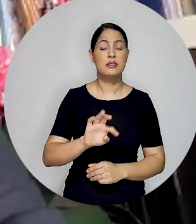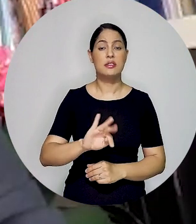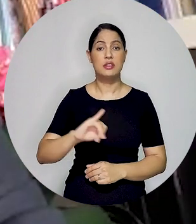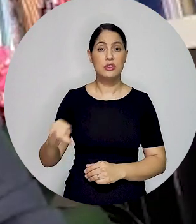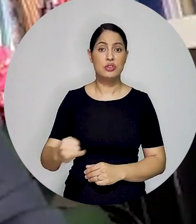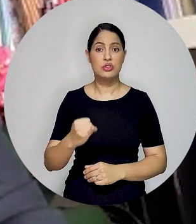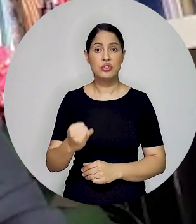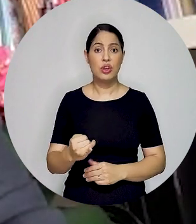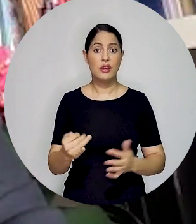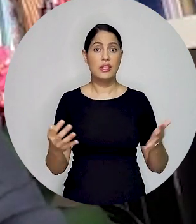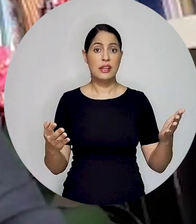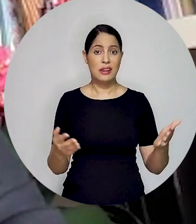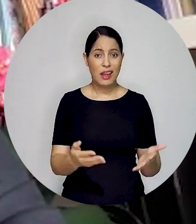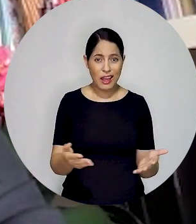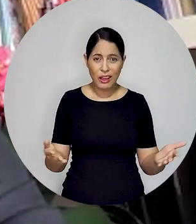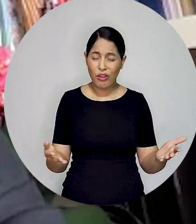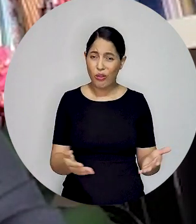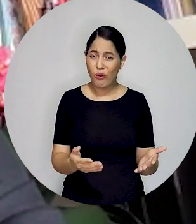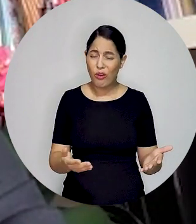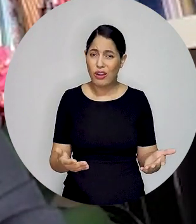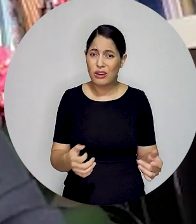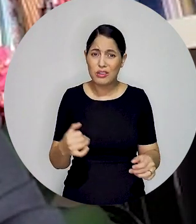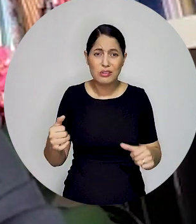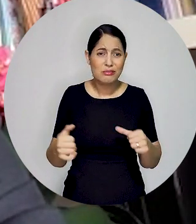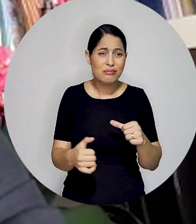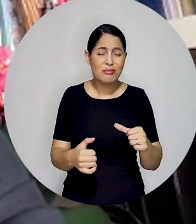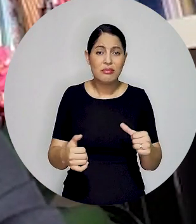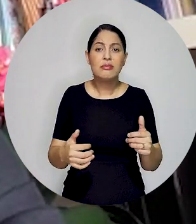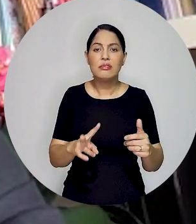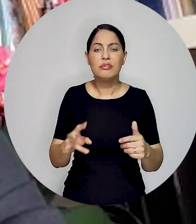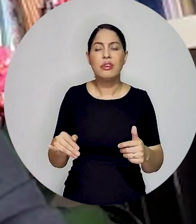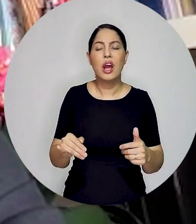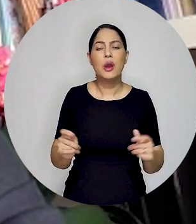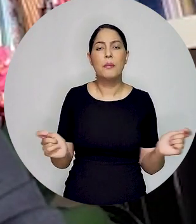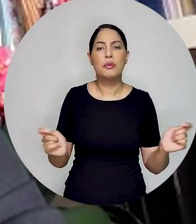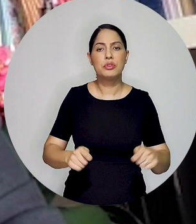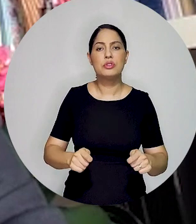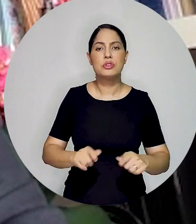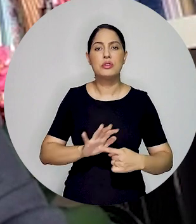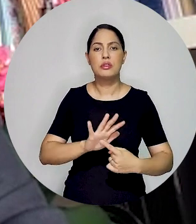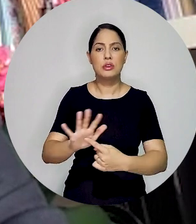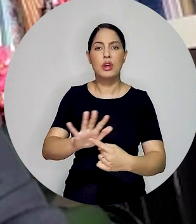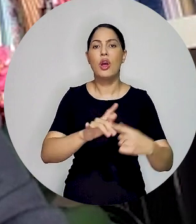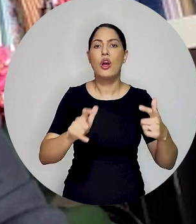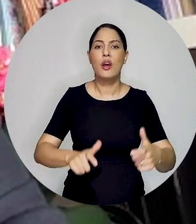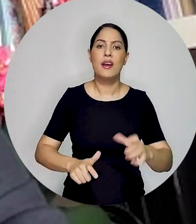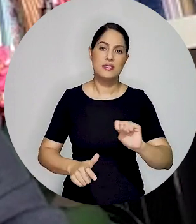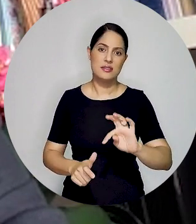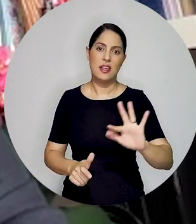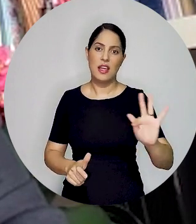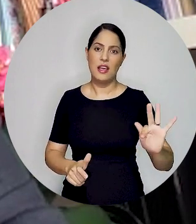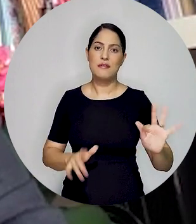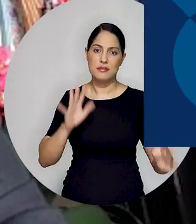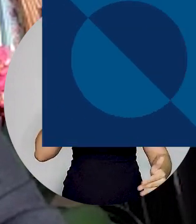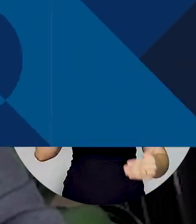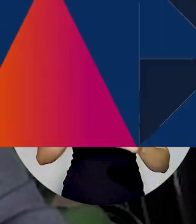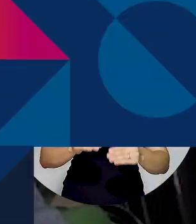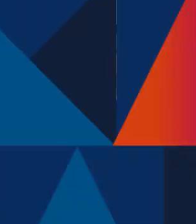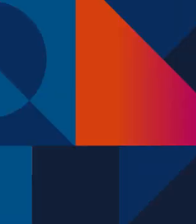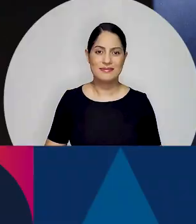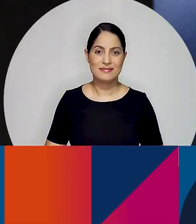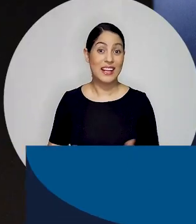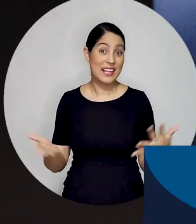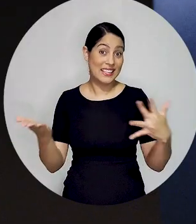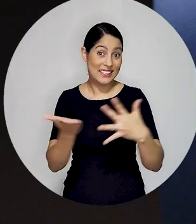determinou a jurisprudência da terceira corte, o STJ, e vai ser ratificado agora não tenha uma menor dúvida, pelo Supremo Tribunal